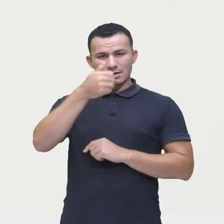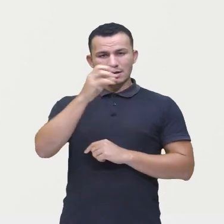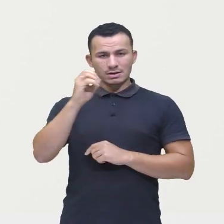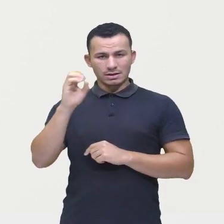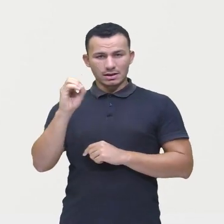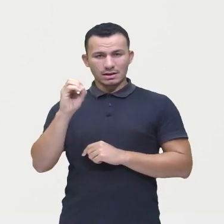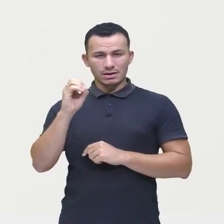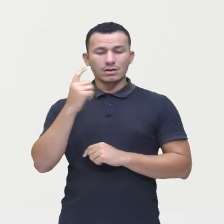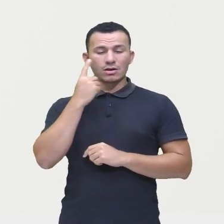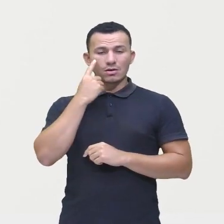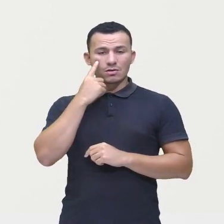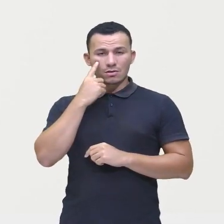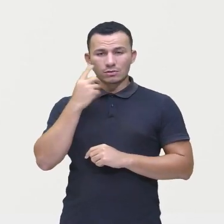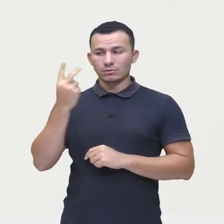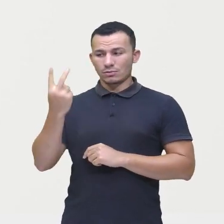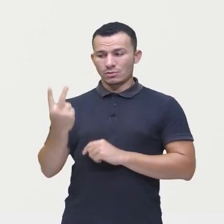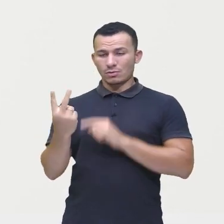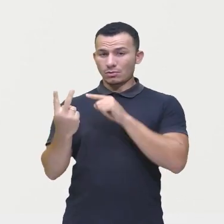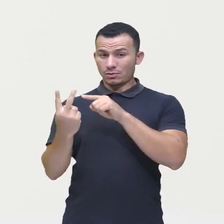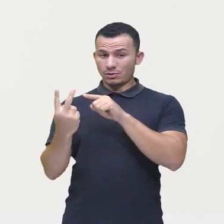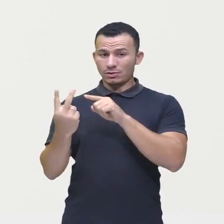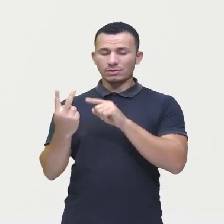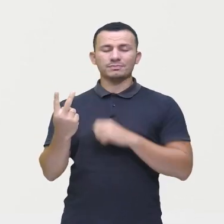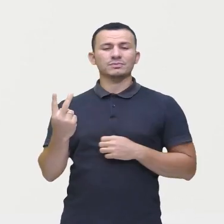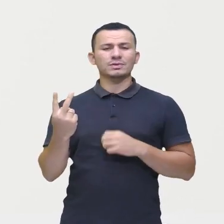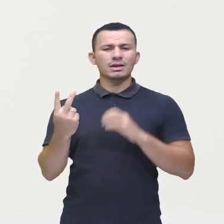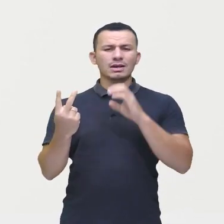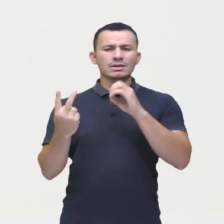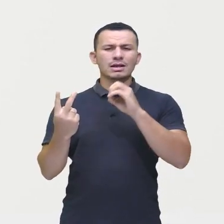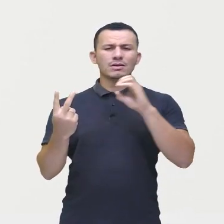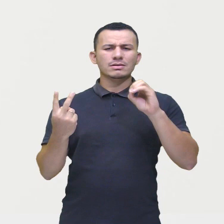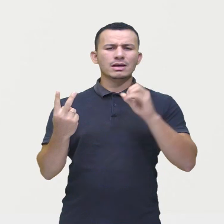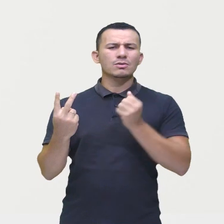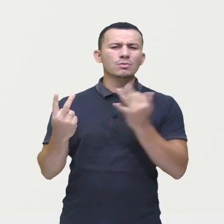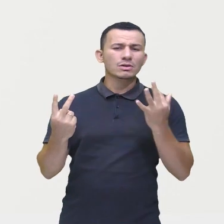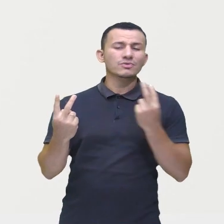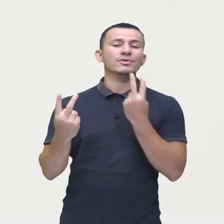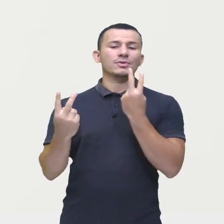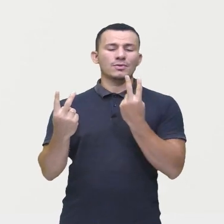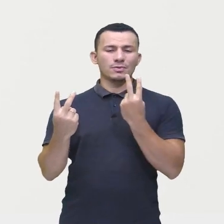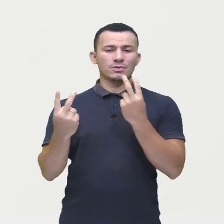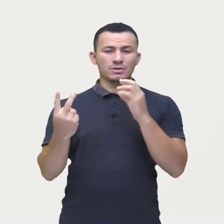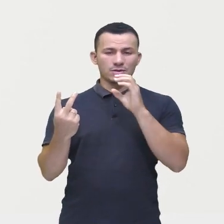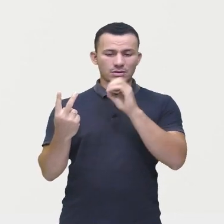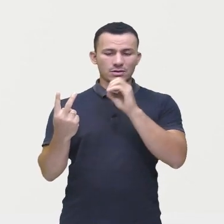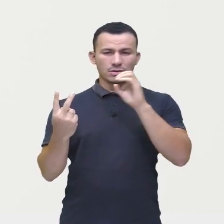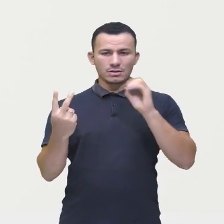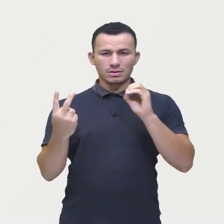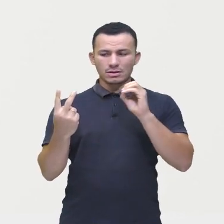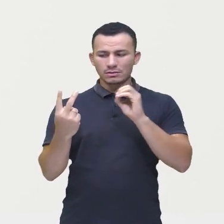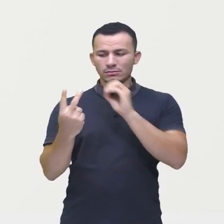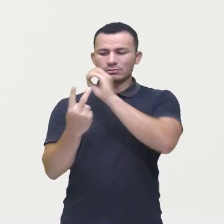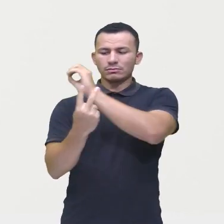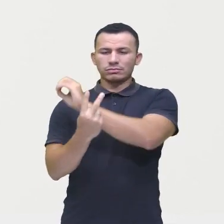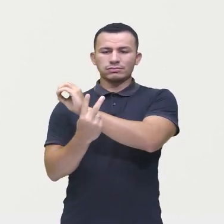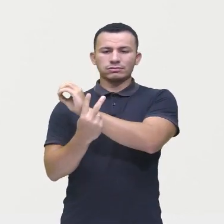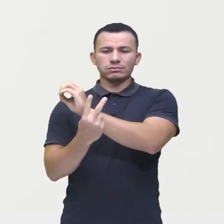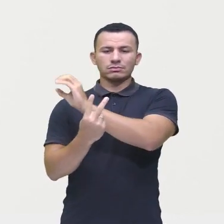processo. Vou repetir o 2. E o que eu faço com esses 2 zeros? Eu só acrescento aqui ao